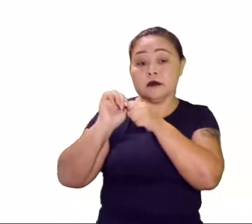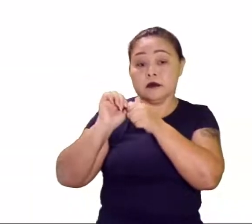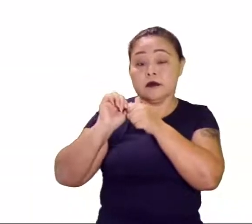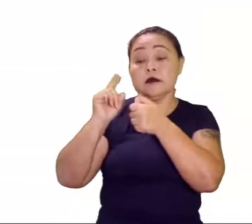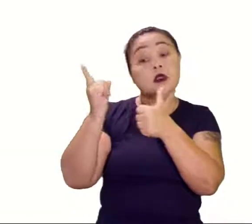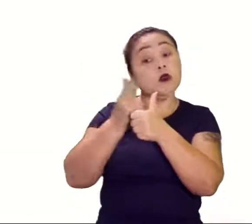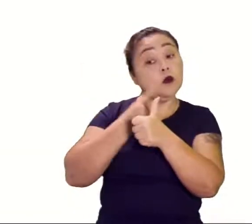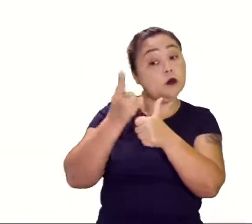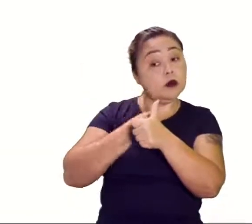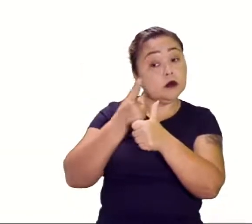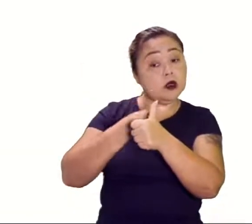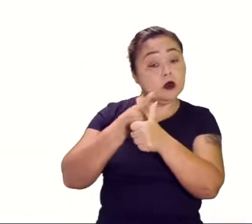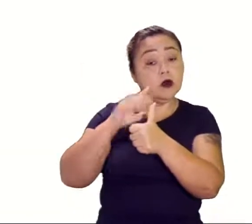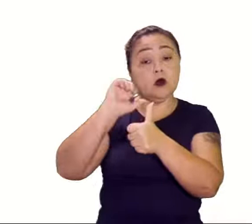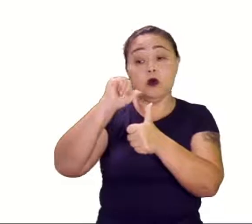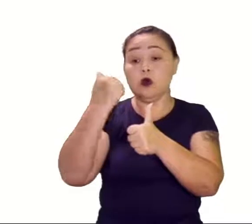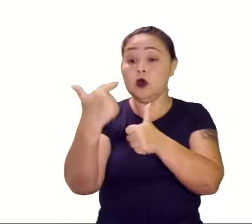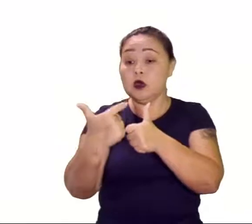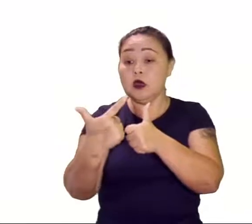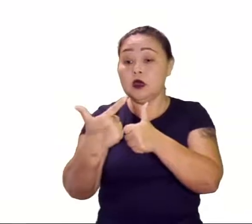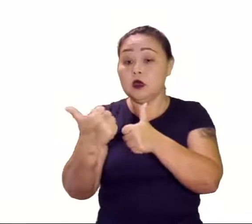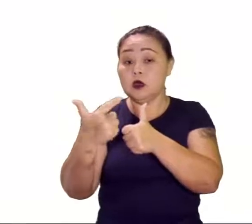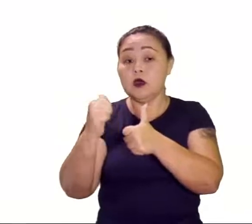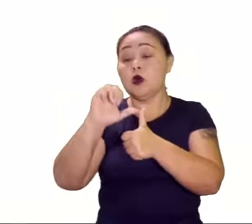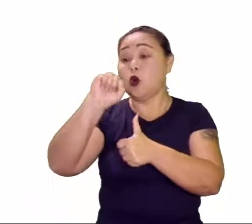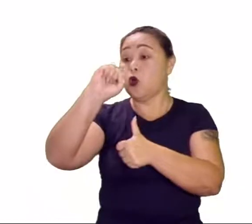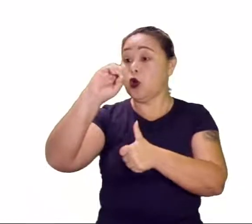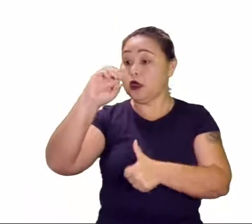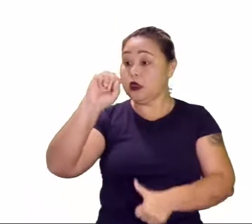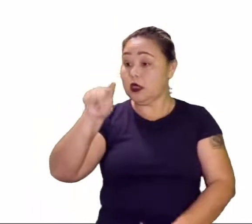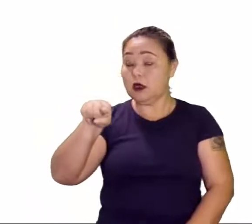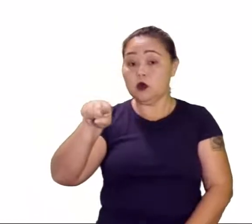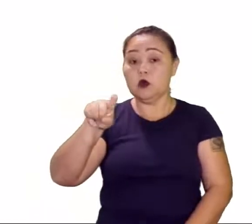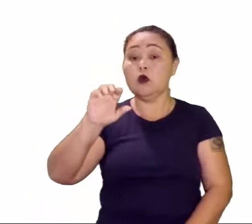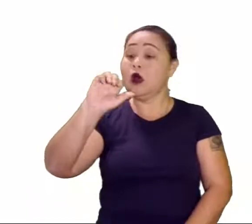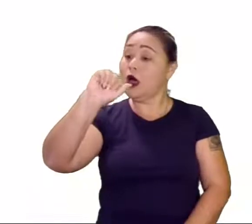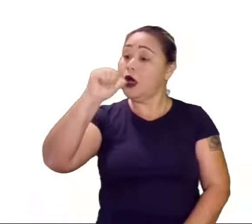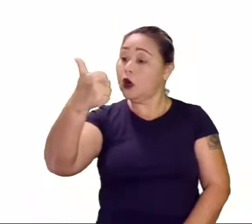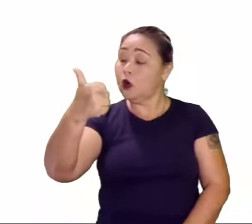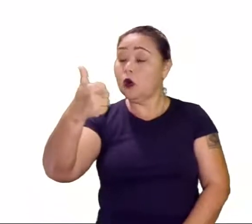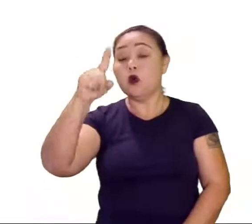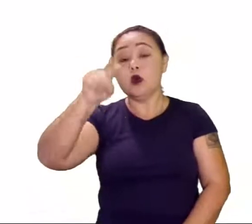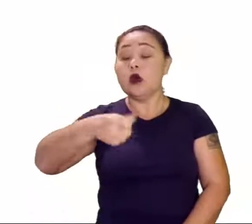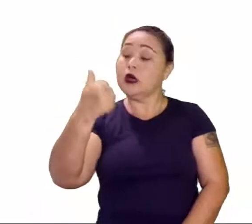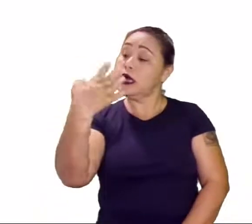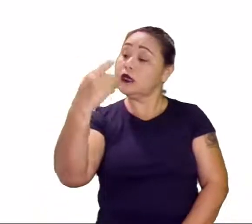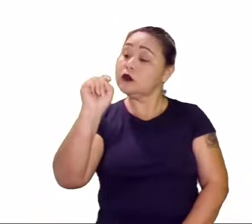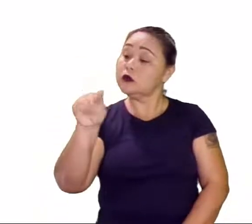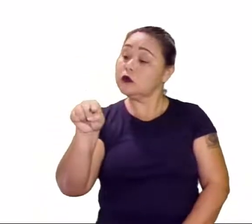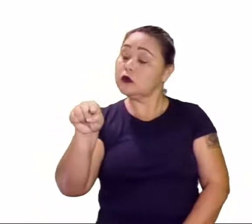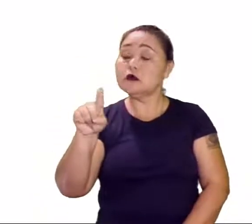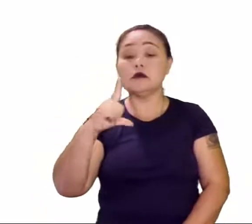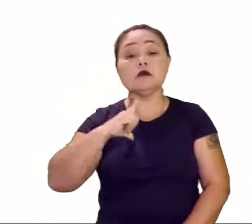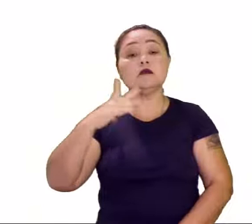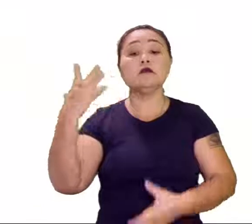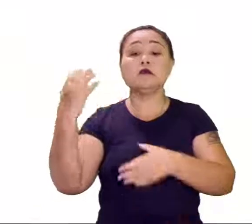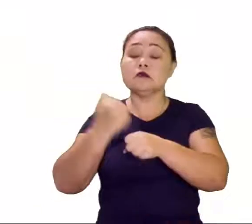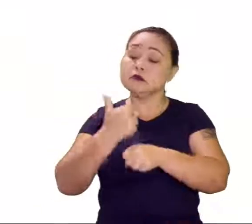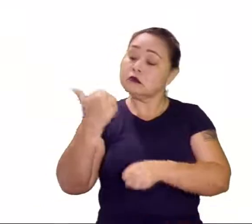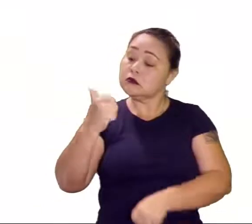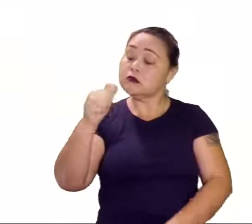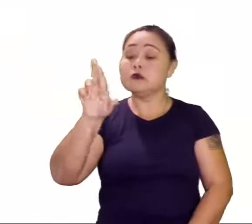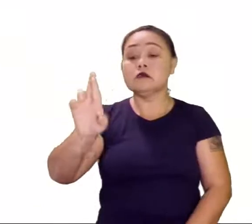nosso primeiro termo. Ó, o nosso A12 é 80 mil. O nosso A1, 14 mil. Mais 11 vezes